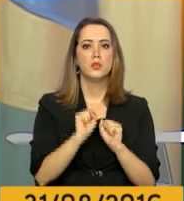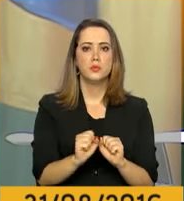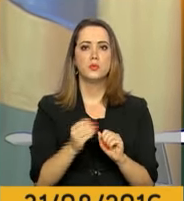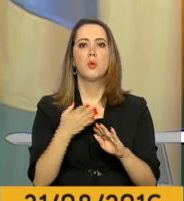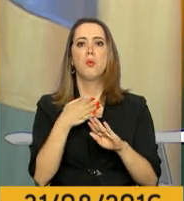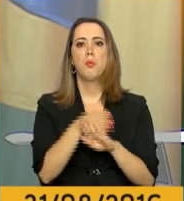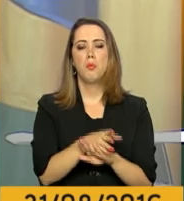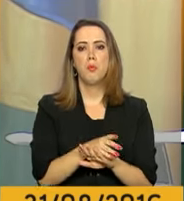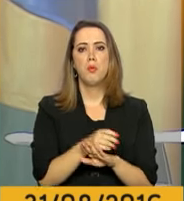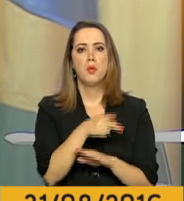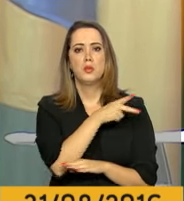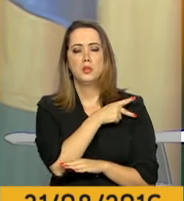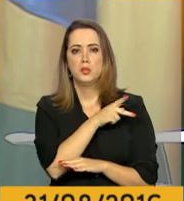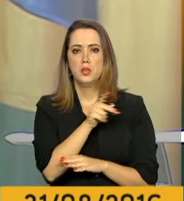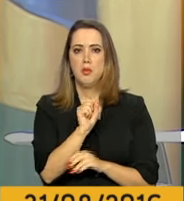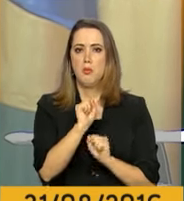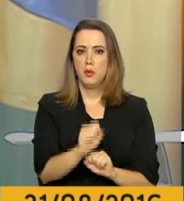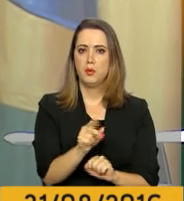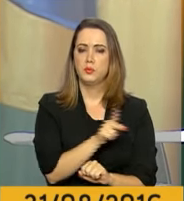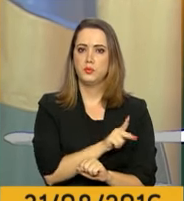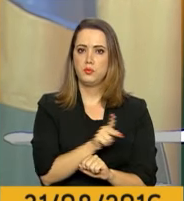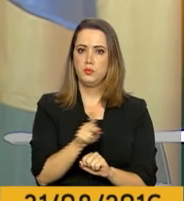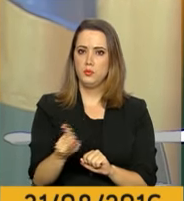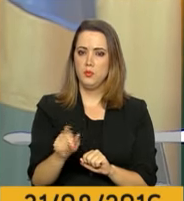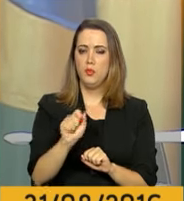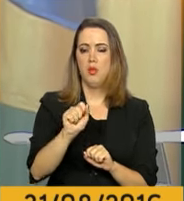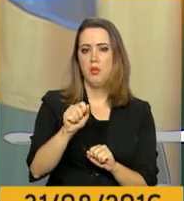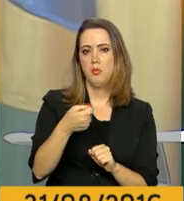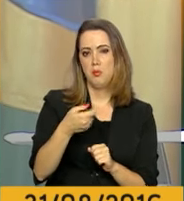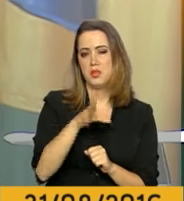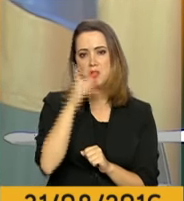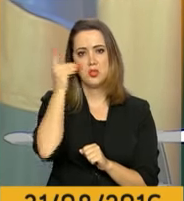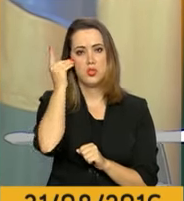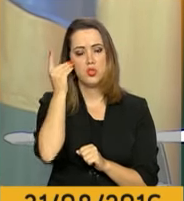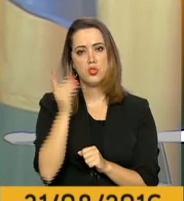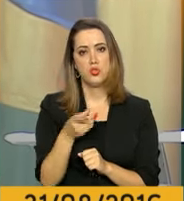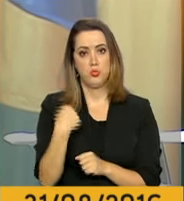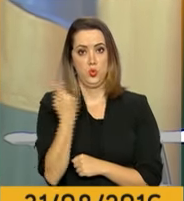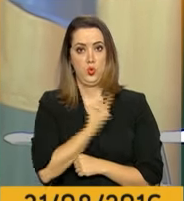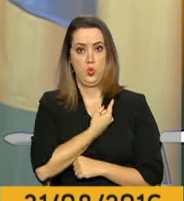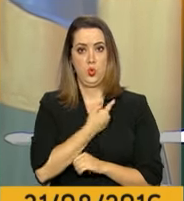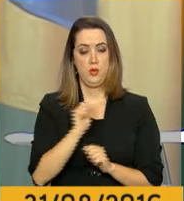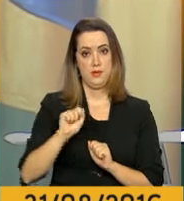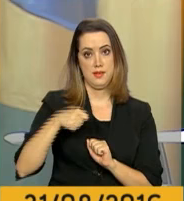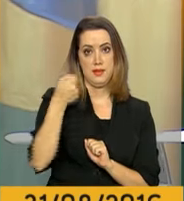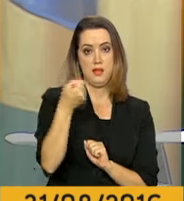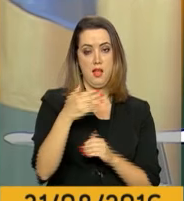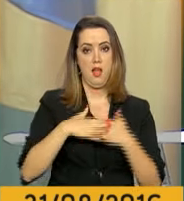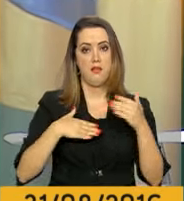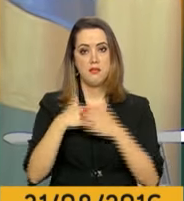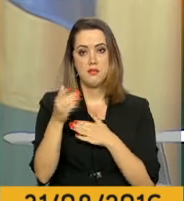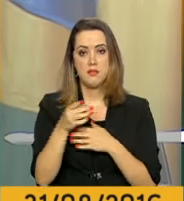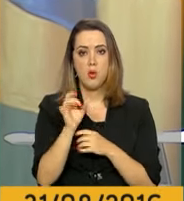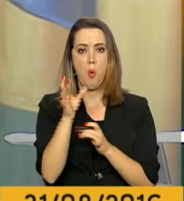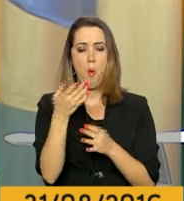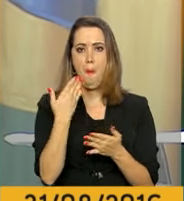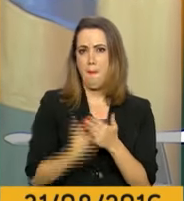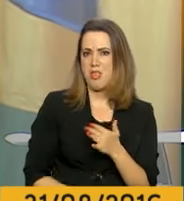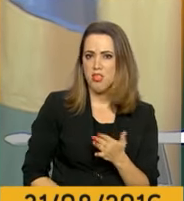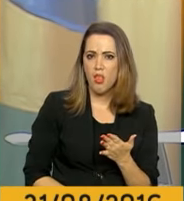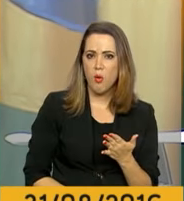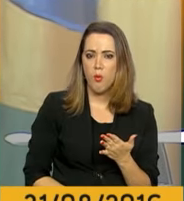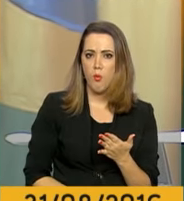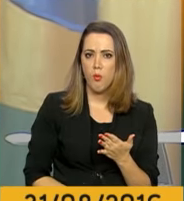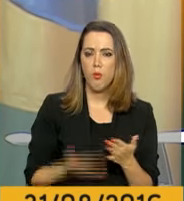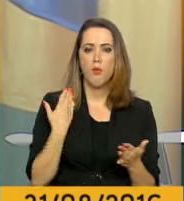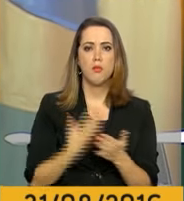Excelência tenha condições de não ser inabilitada, mas seria um gesto nosso, não pode ser uma espécie de derrota do governo. Não